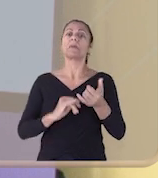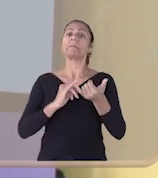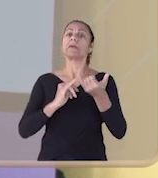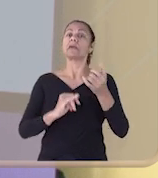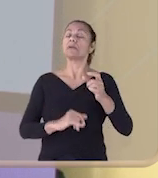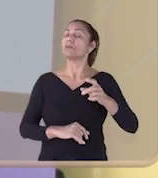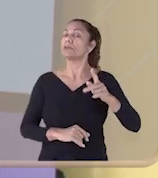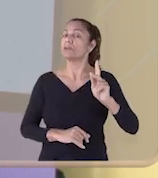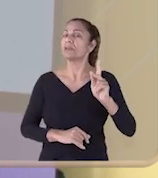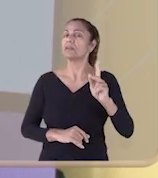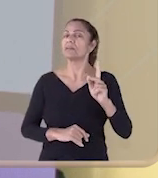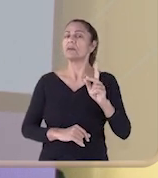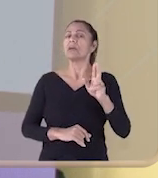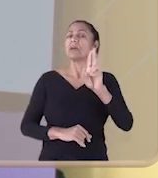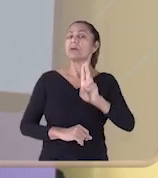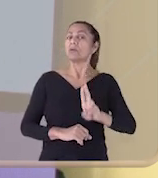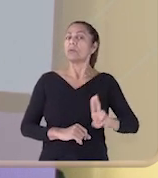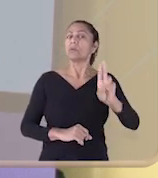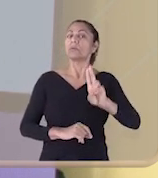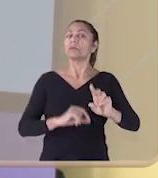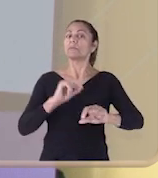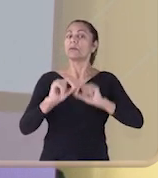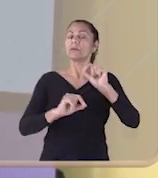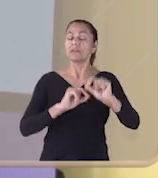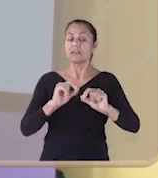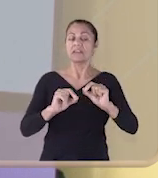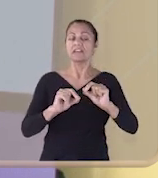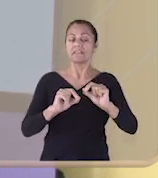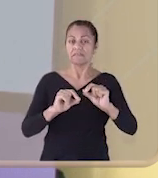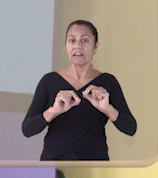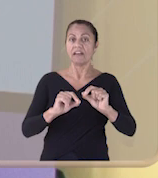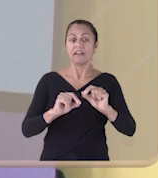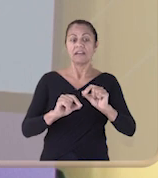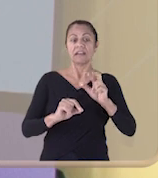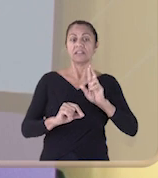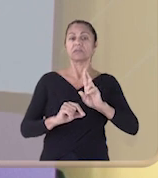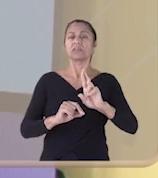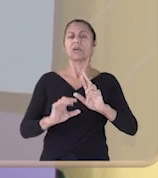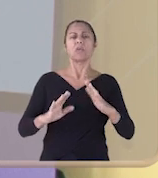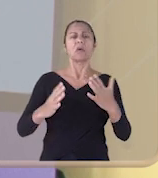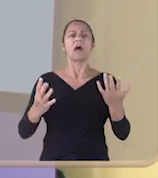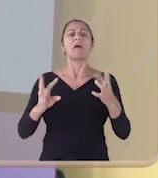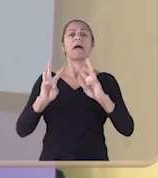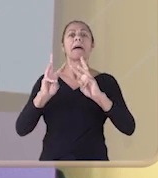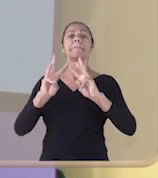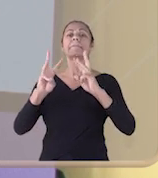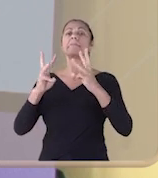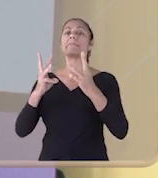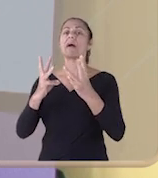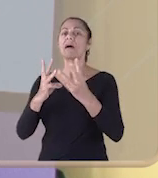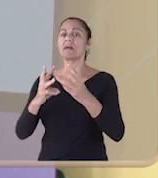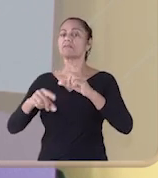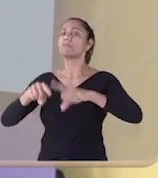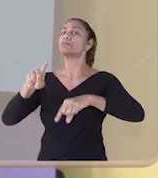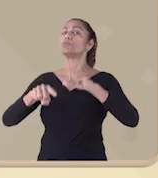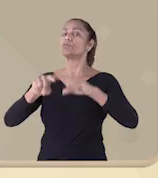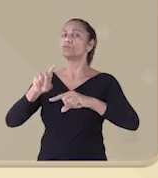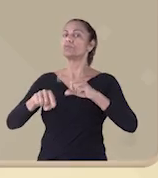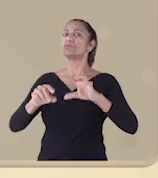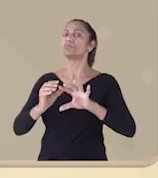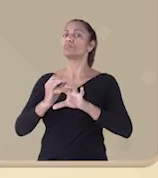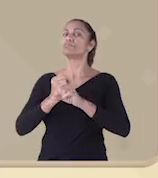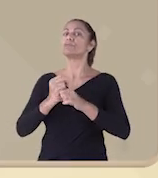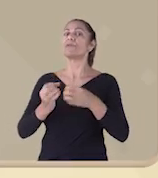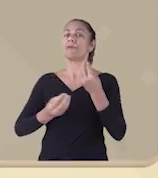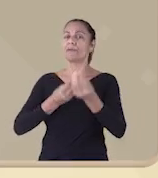quilo, meio quilo, e serve para nos dizer qual é a massa que certo produto possui.